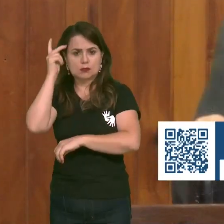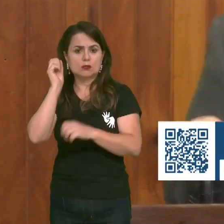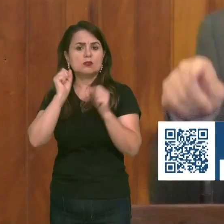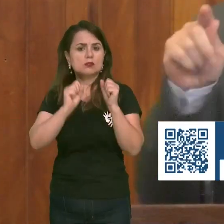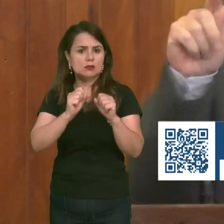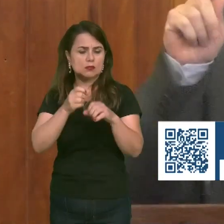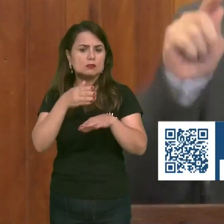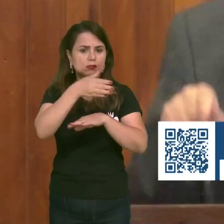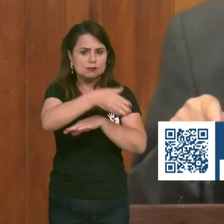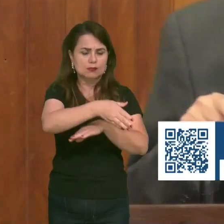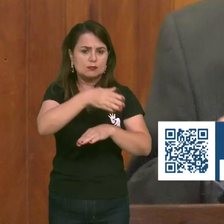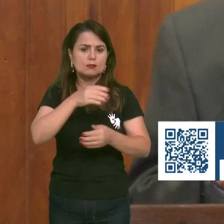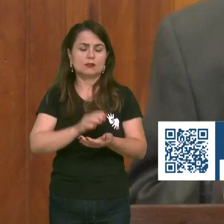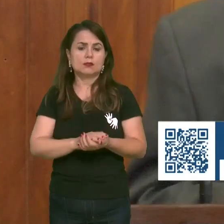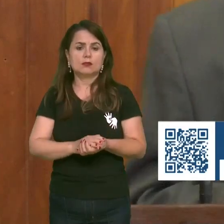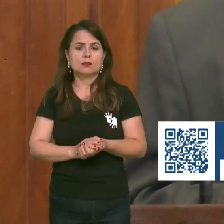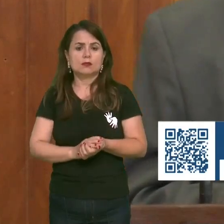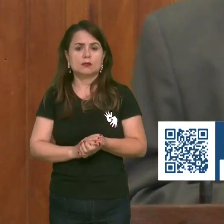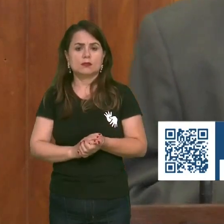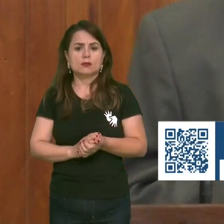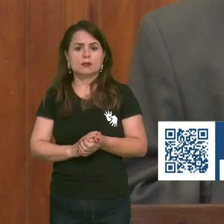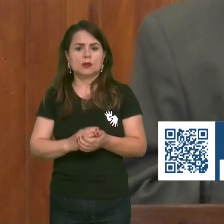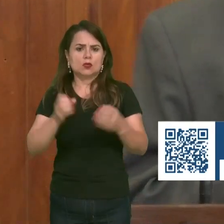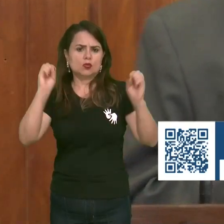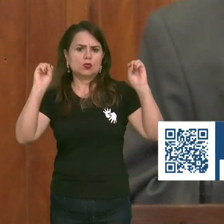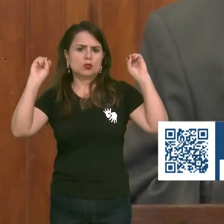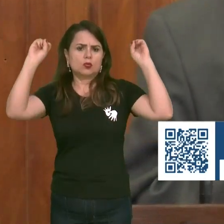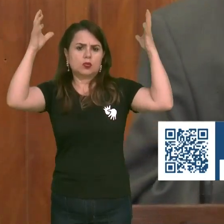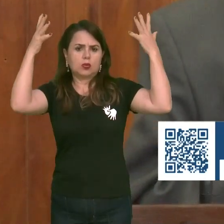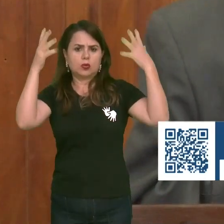cabine de som palco e